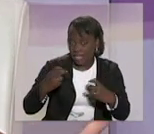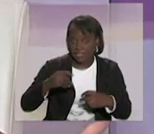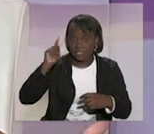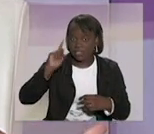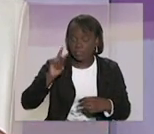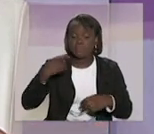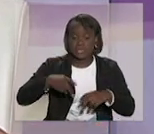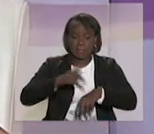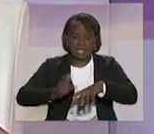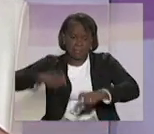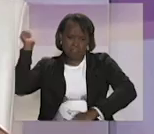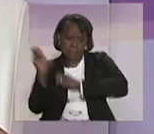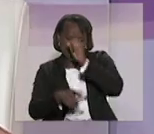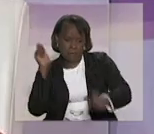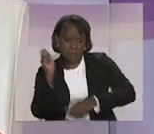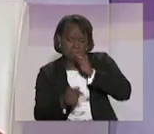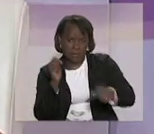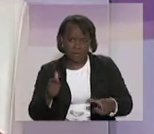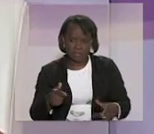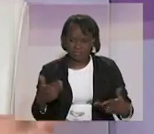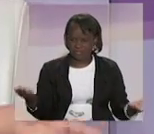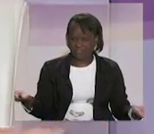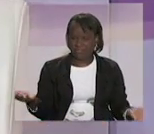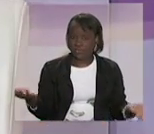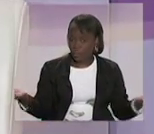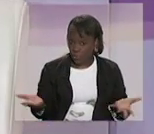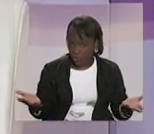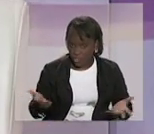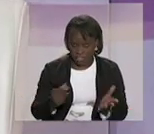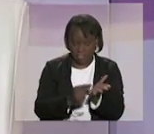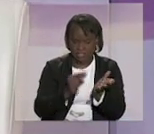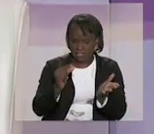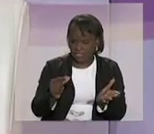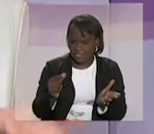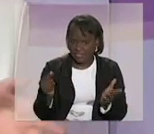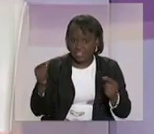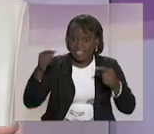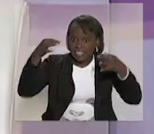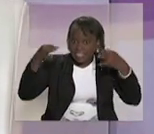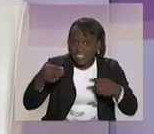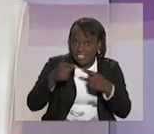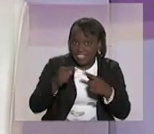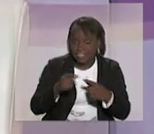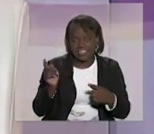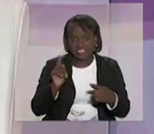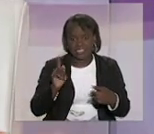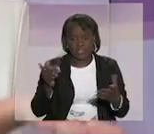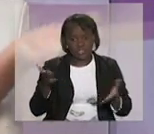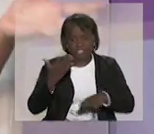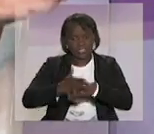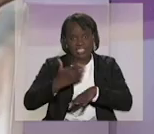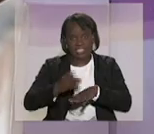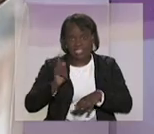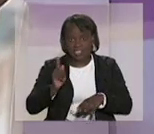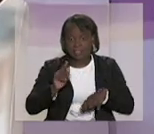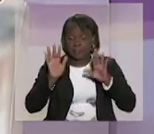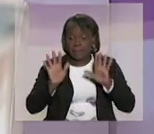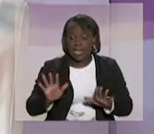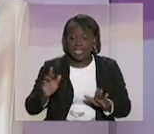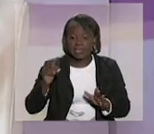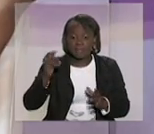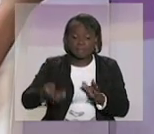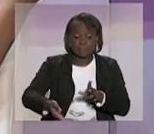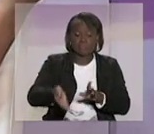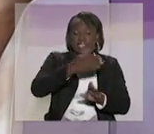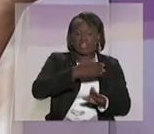alto o suficiente tem que ser apedrejada. E é claro que hoje em dia um versículo desses não seria posto em prática, mas a ideia